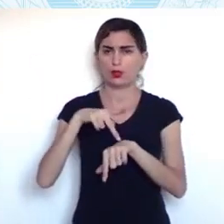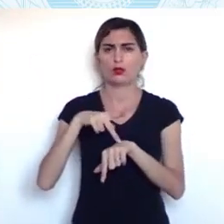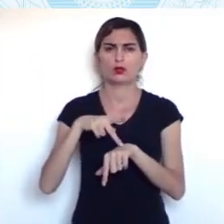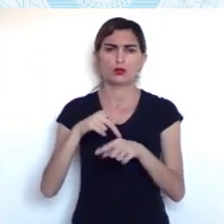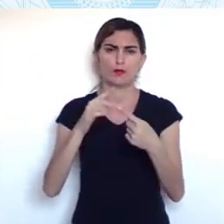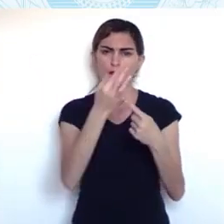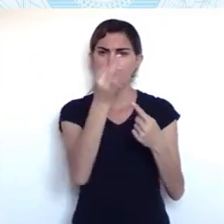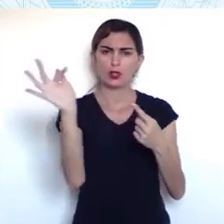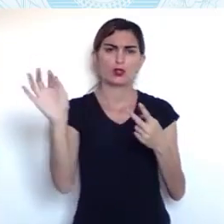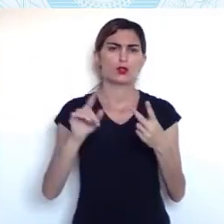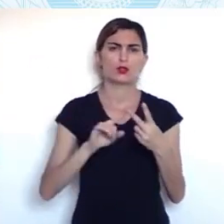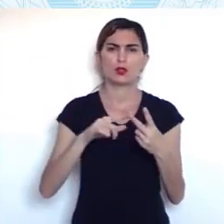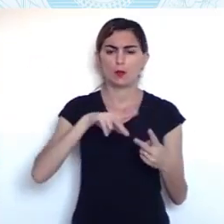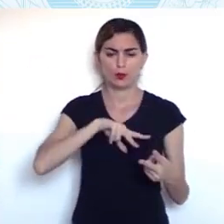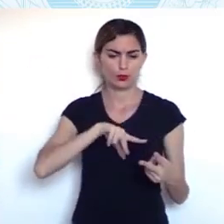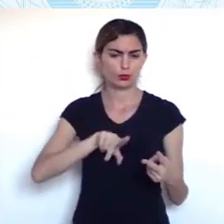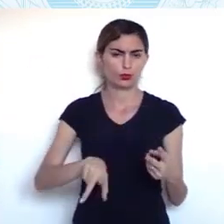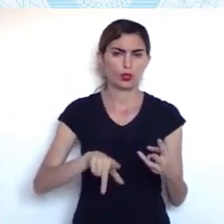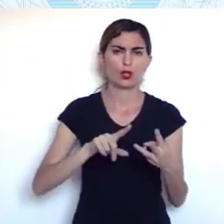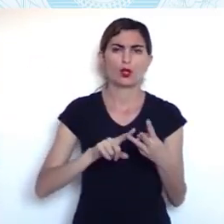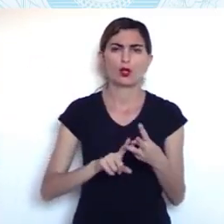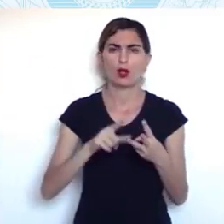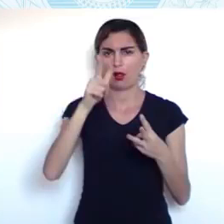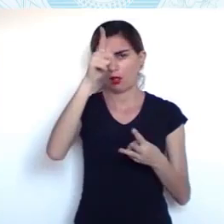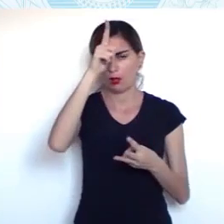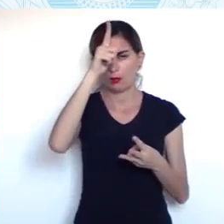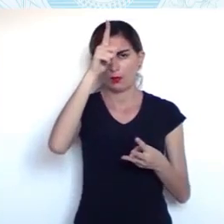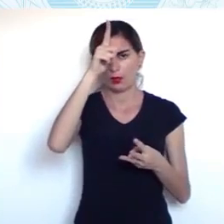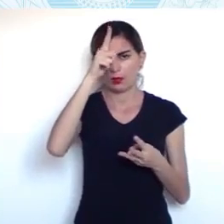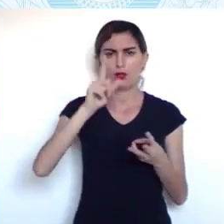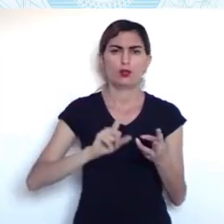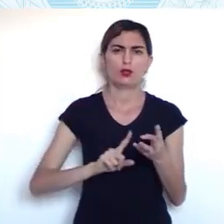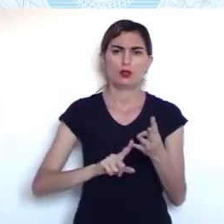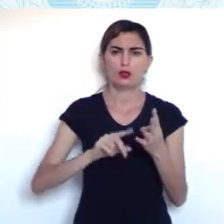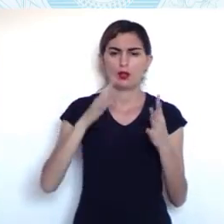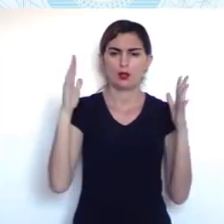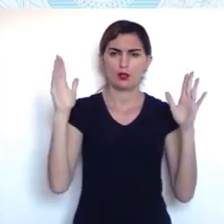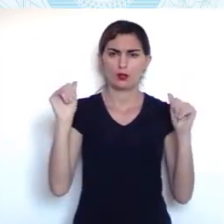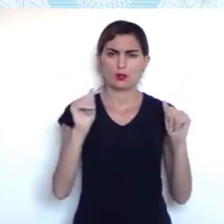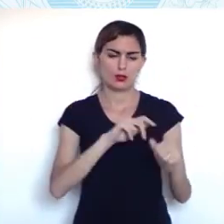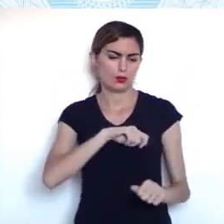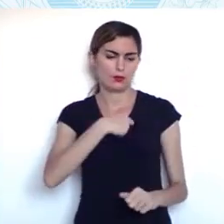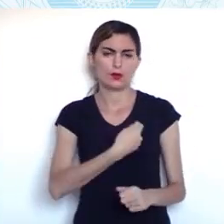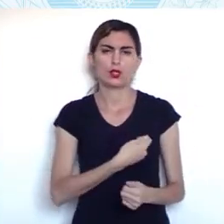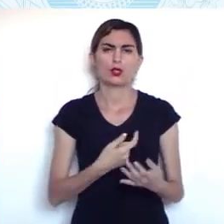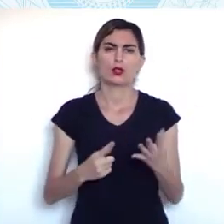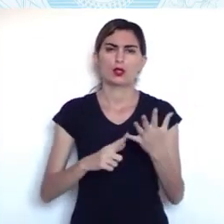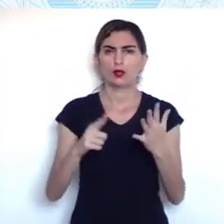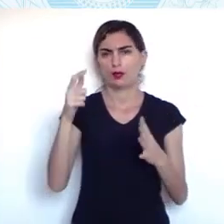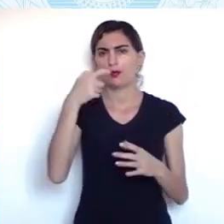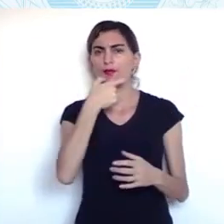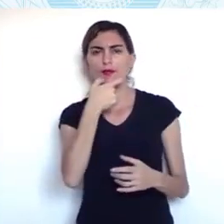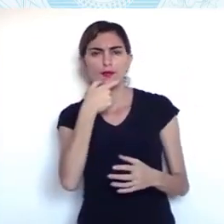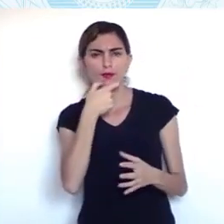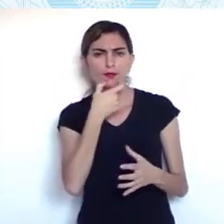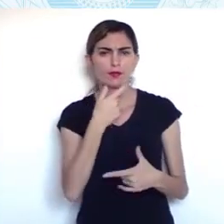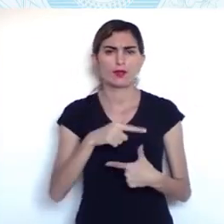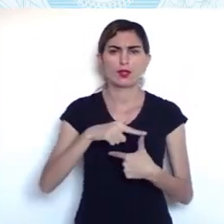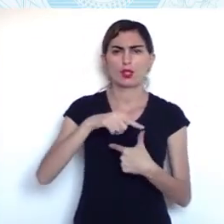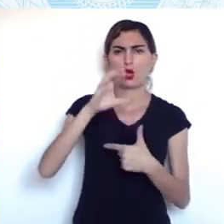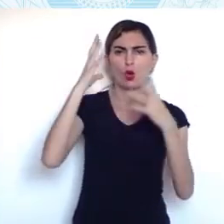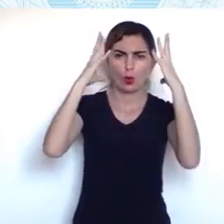países. França, Portugal, Alemanha, Espanha,